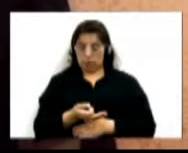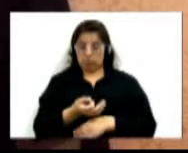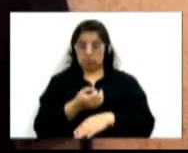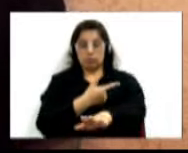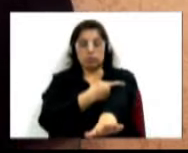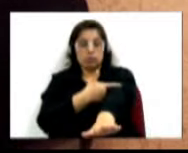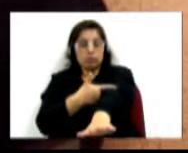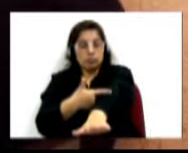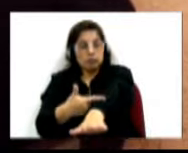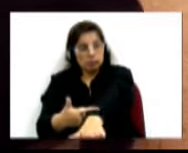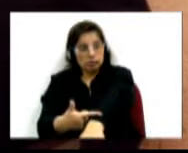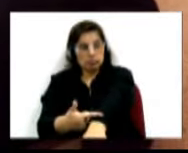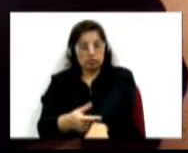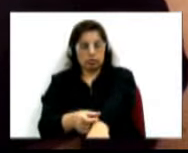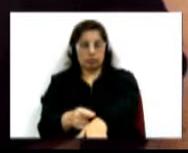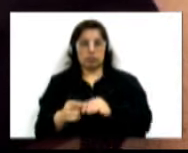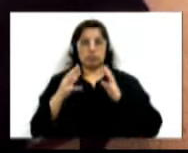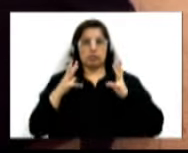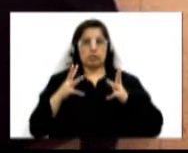Se alguém puder me responder.